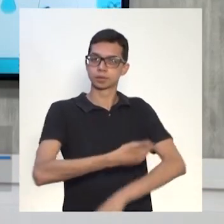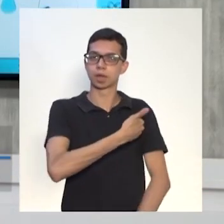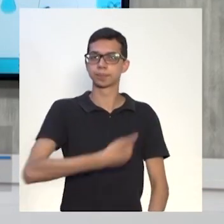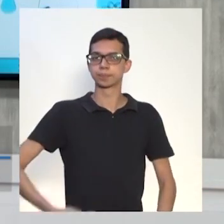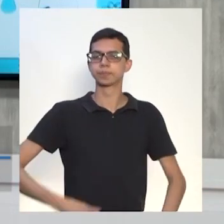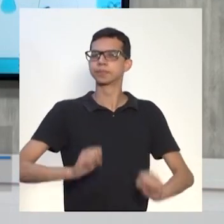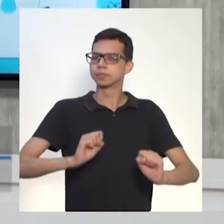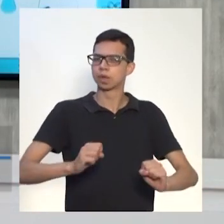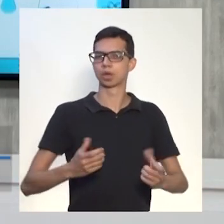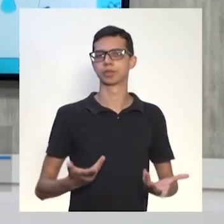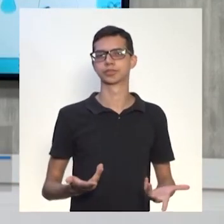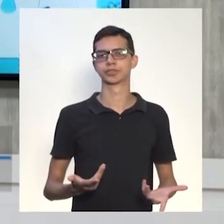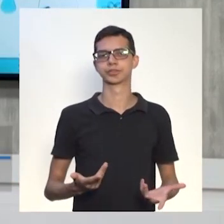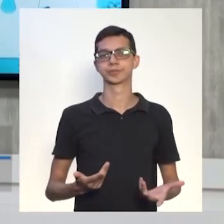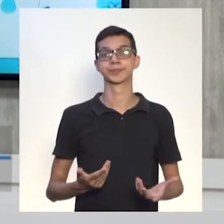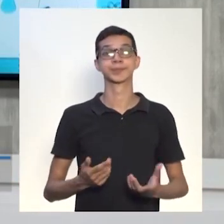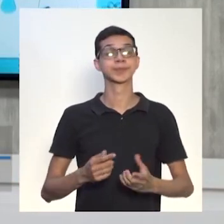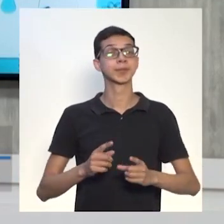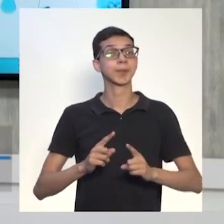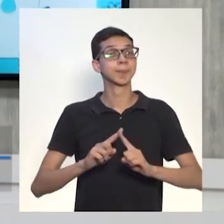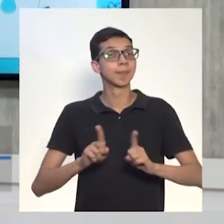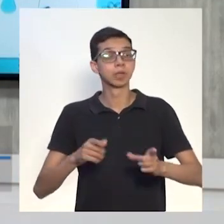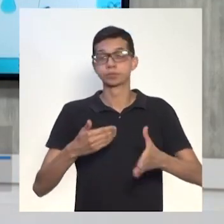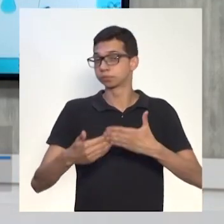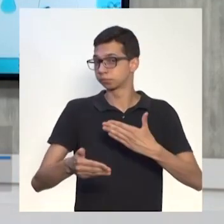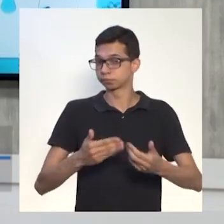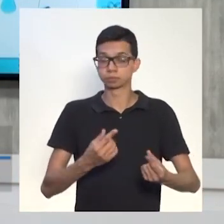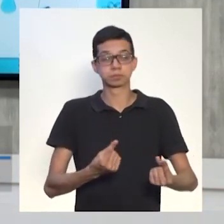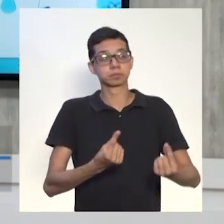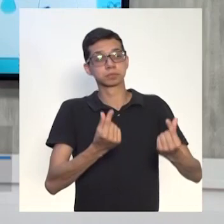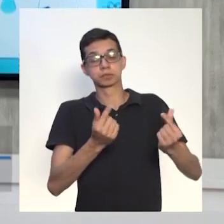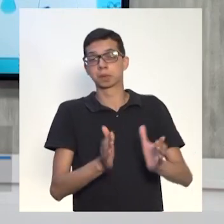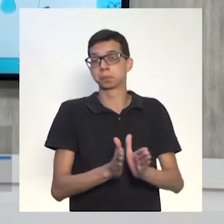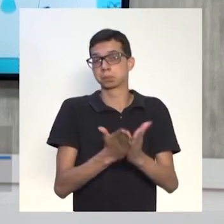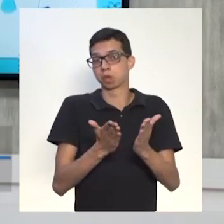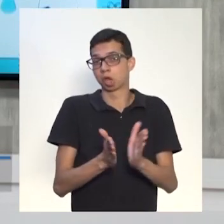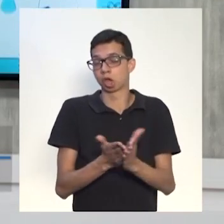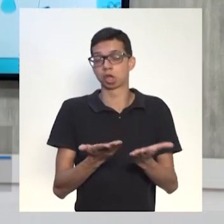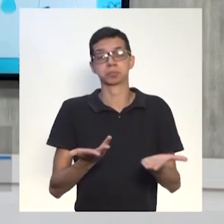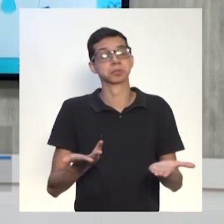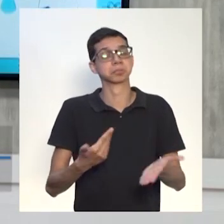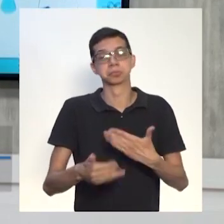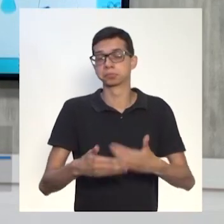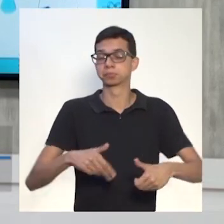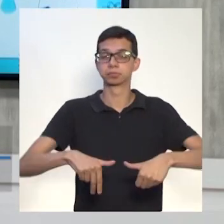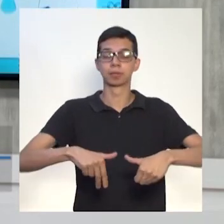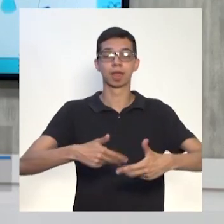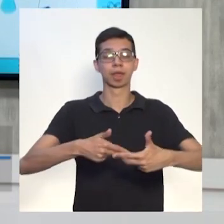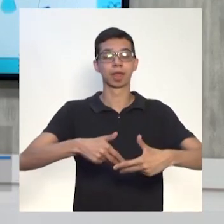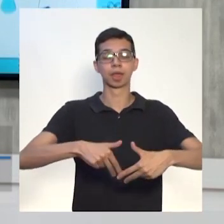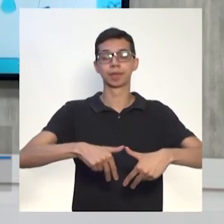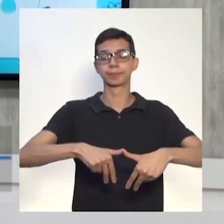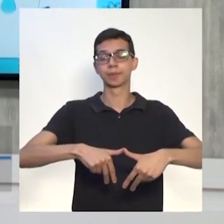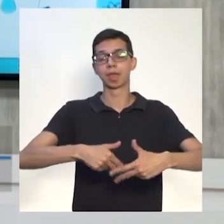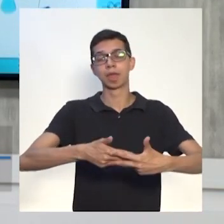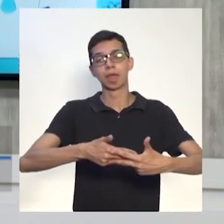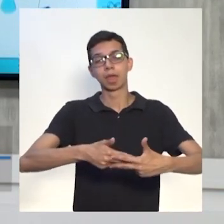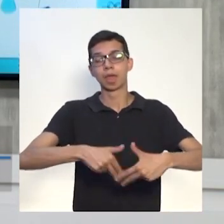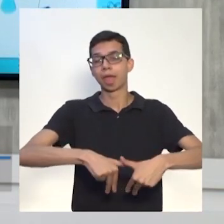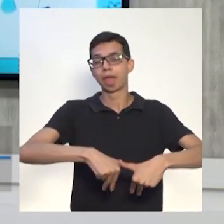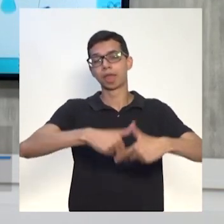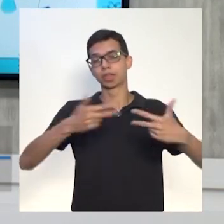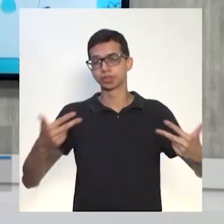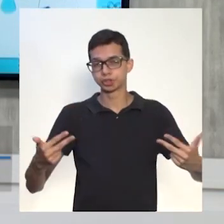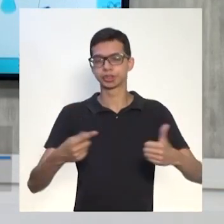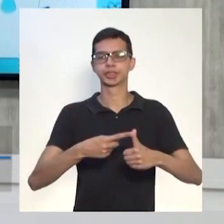independente de classe social, independente de etnia, de gênero, independente dessas características. Tudo